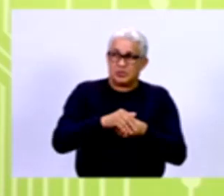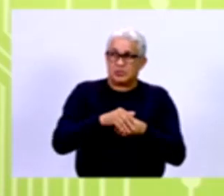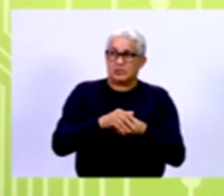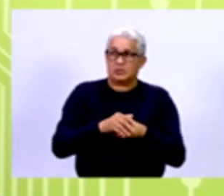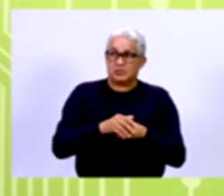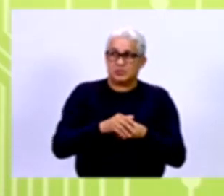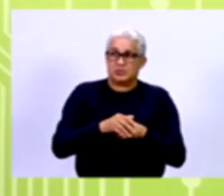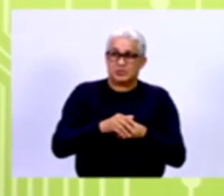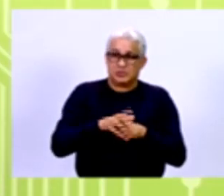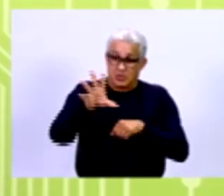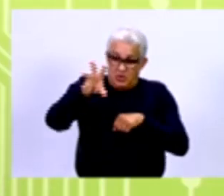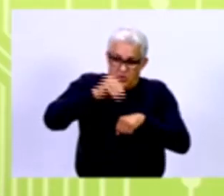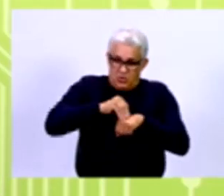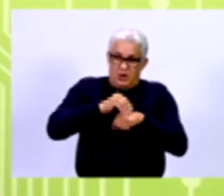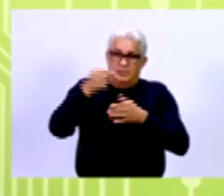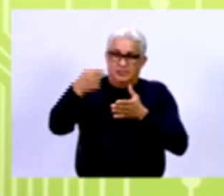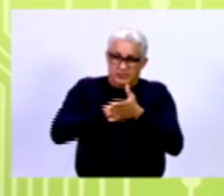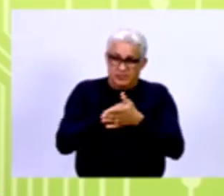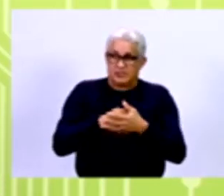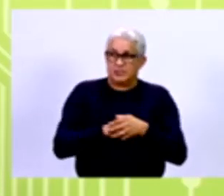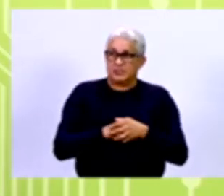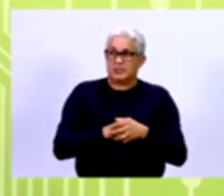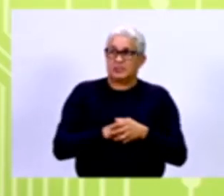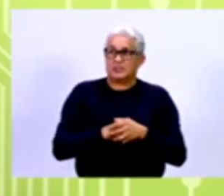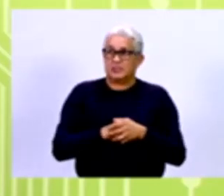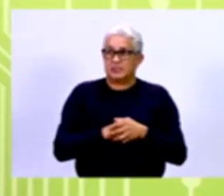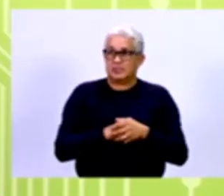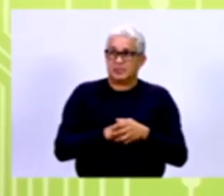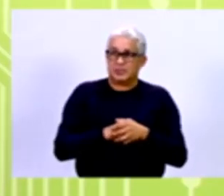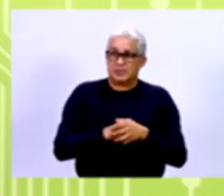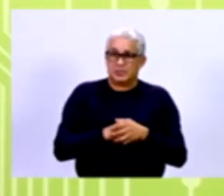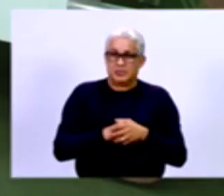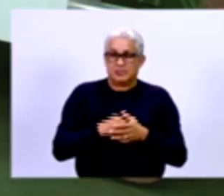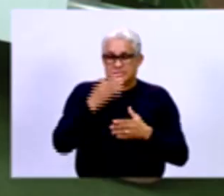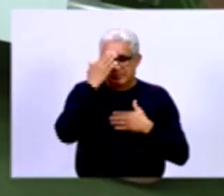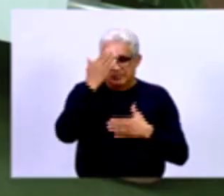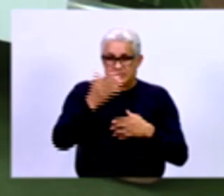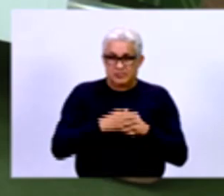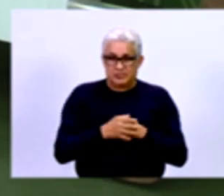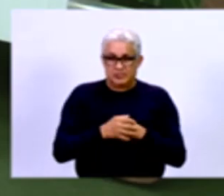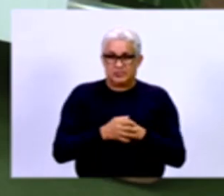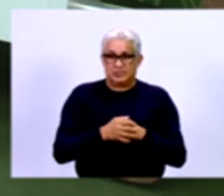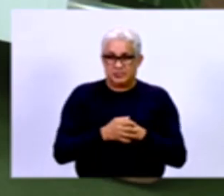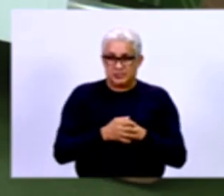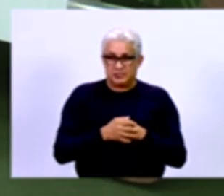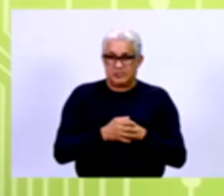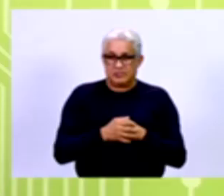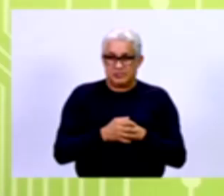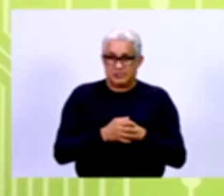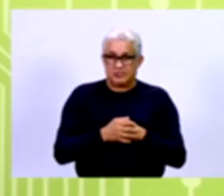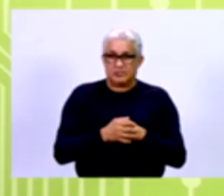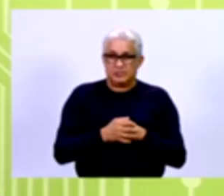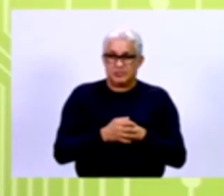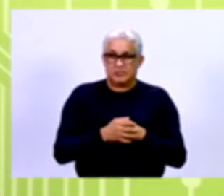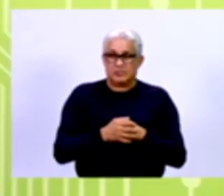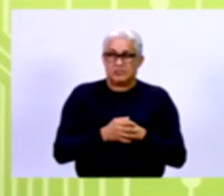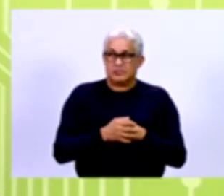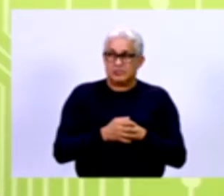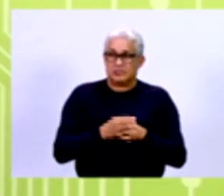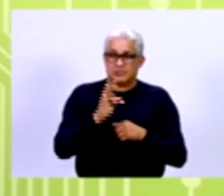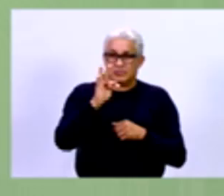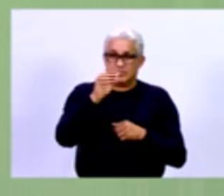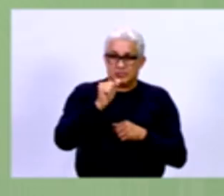sua pergunta vai ficar registrada e nós vamos comentá-la. Muito obrigado por ela. Vamos ver a taxa de câmbio e os